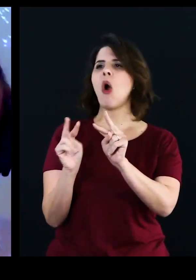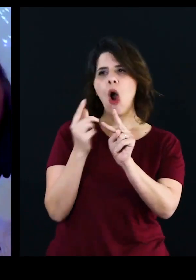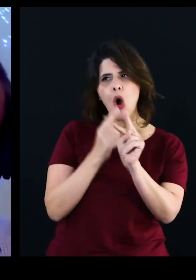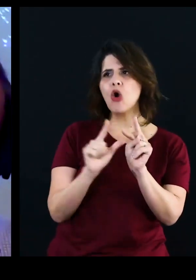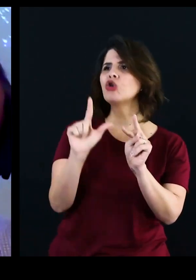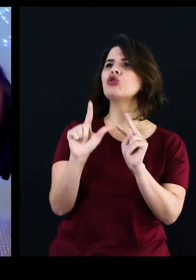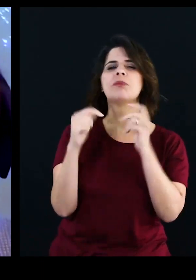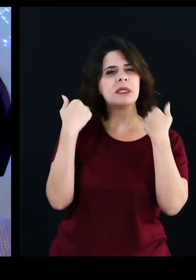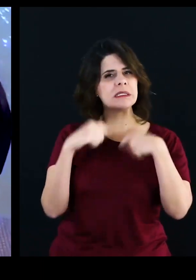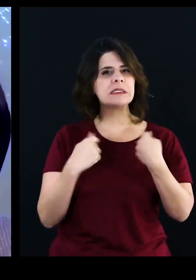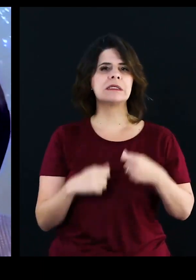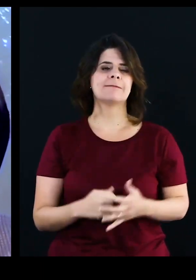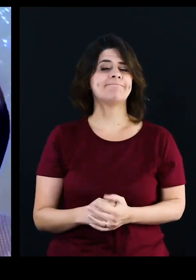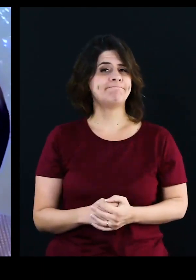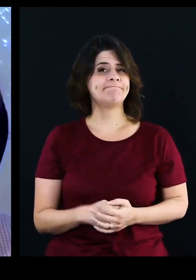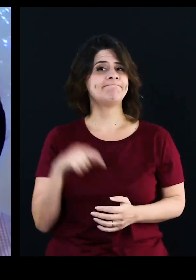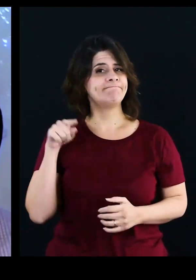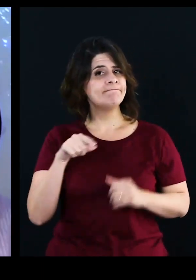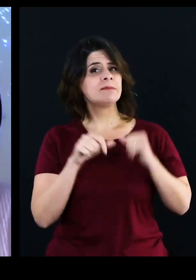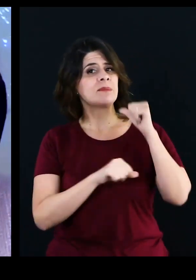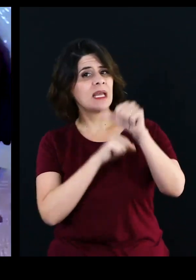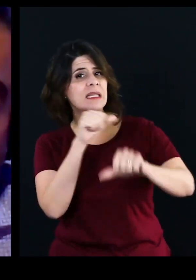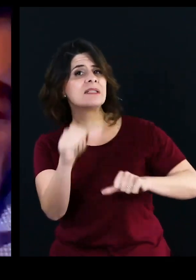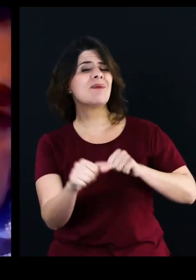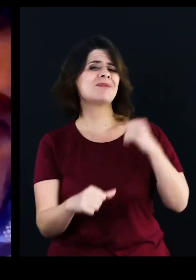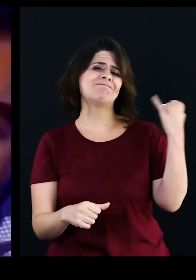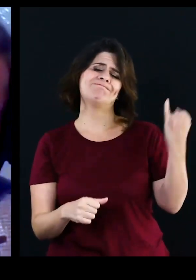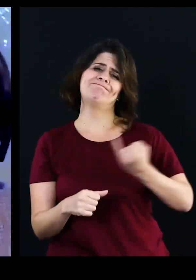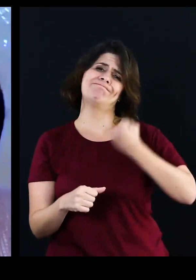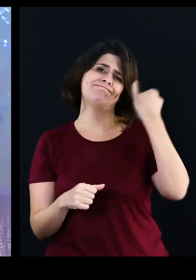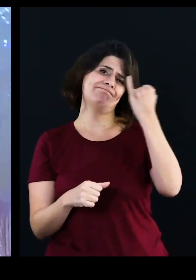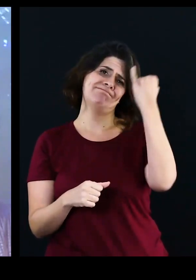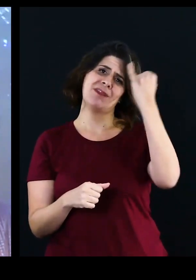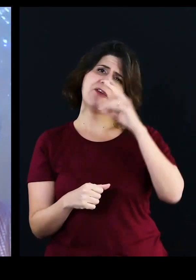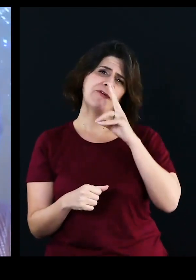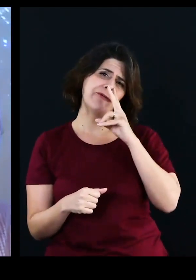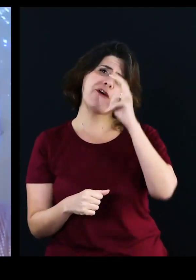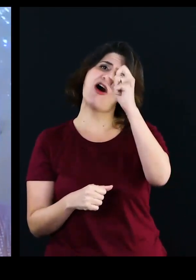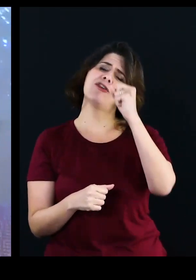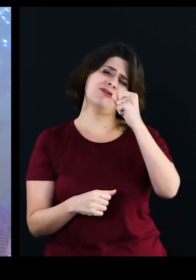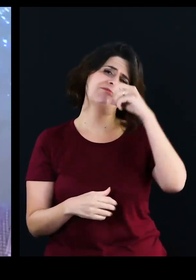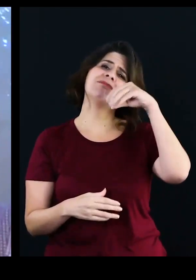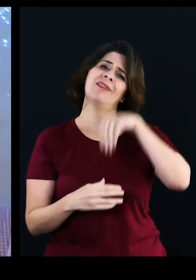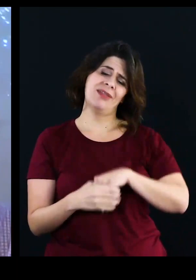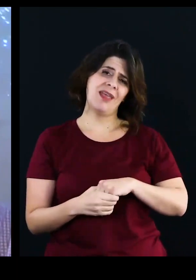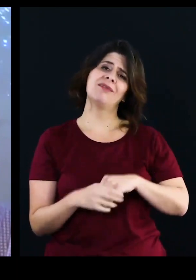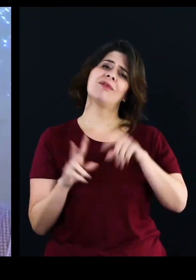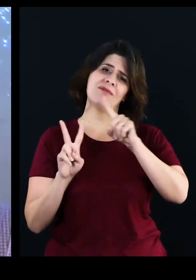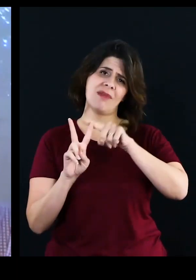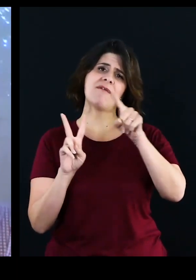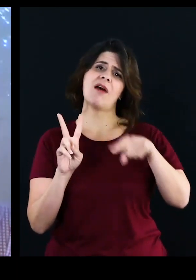essa transformação que eu já citei várias vezes, ela é muito intensa na Vale hoje, e a gente vem,